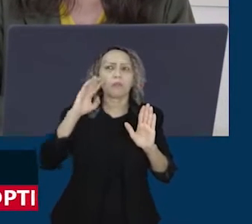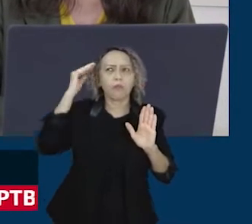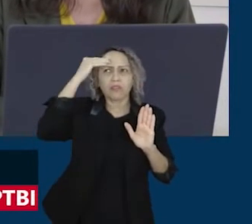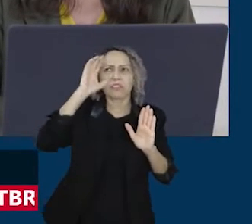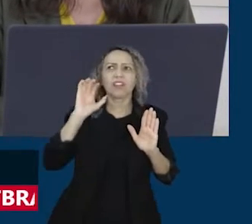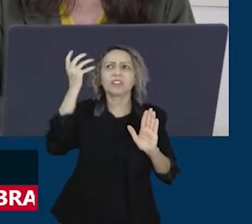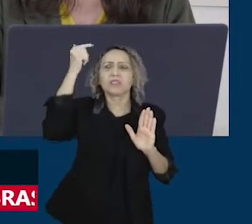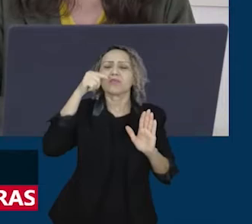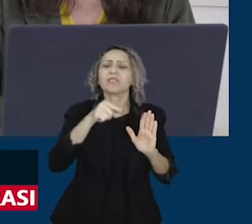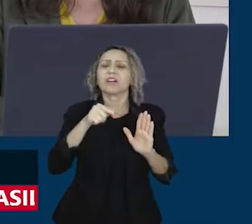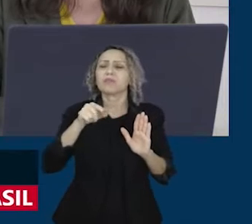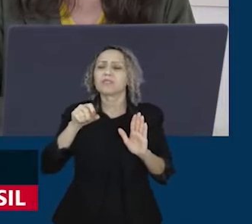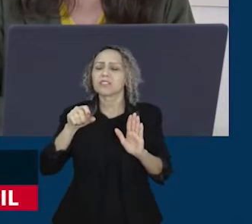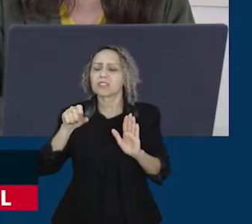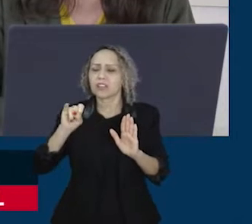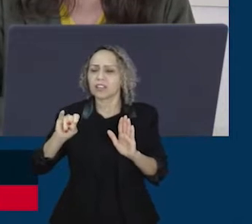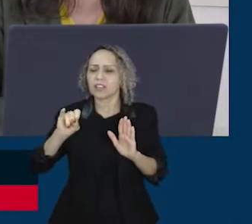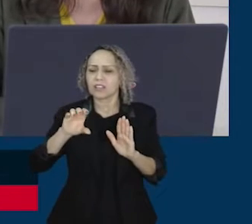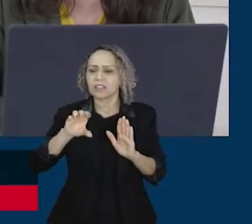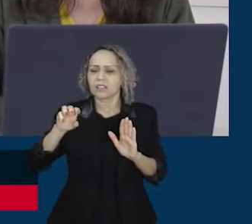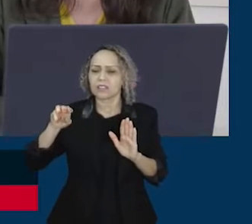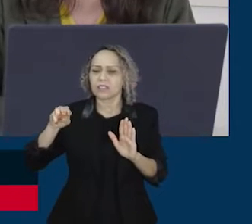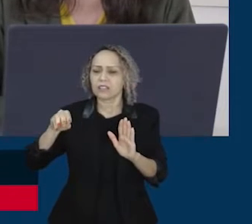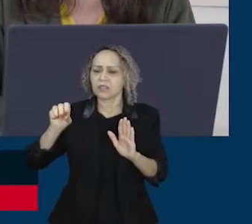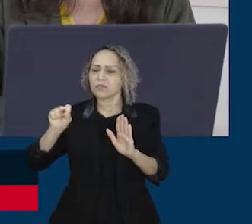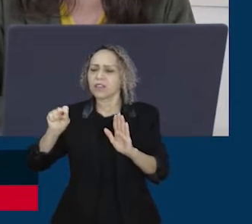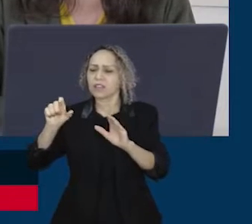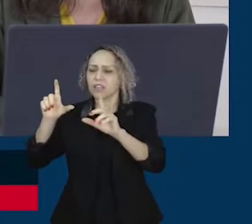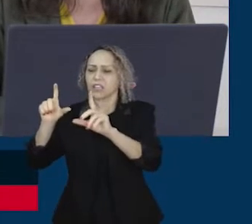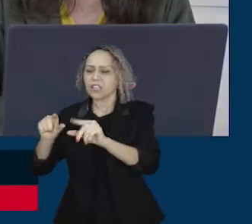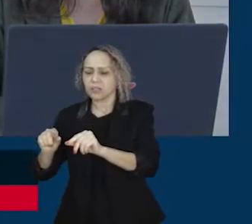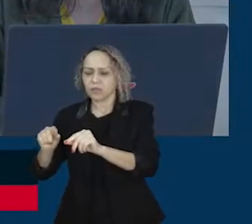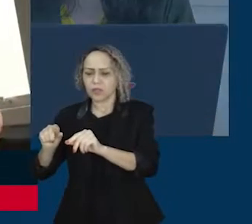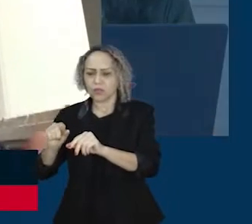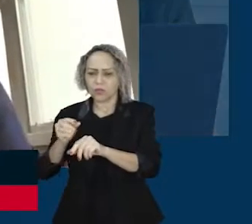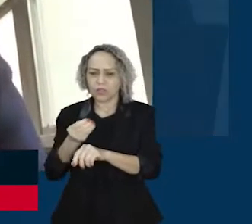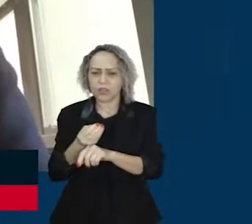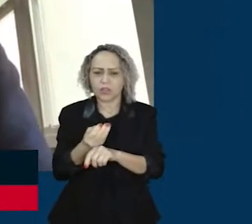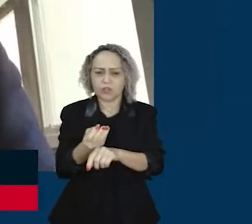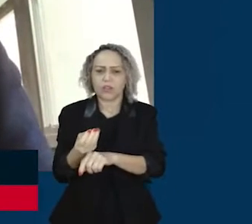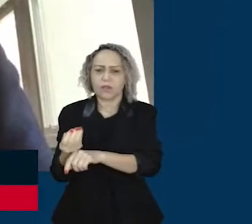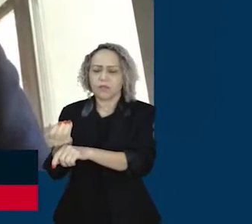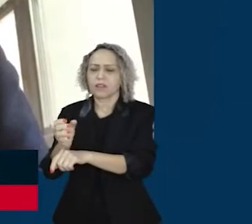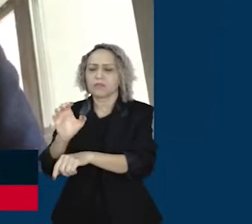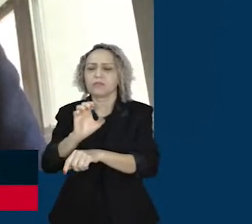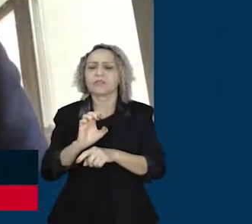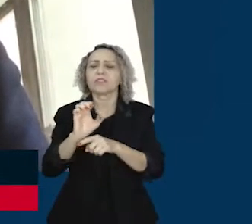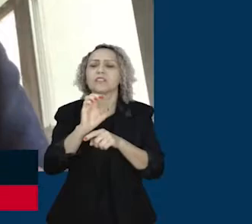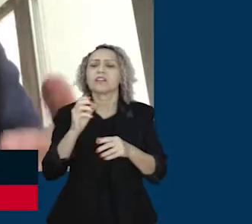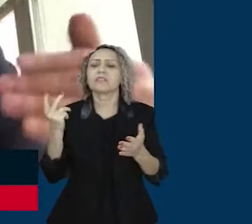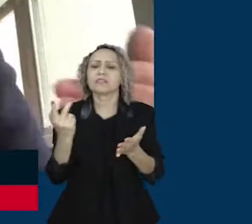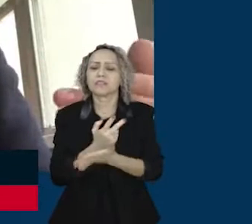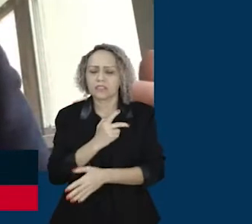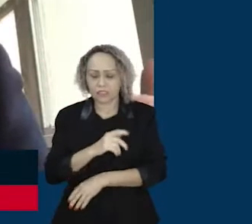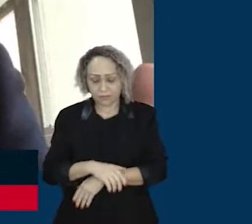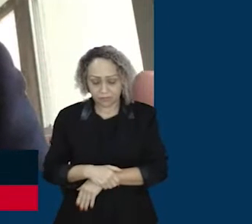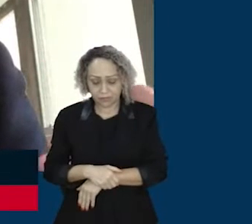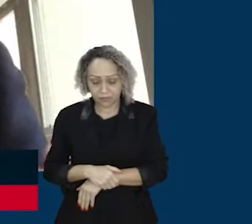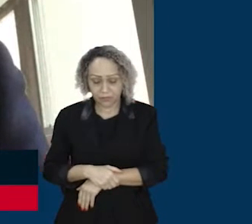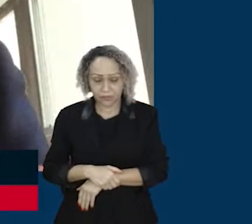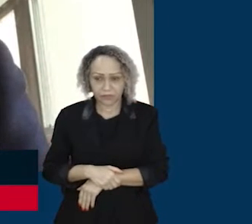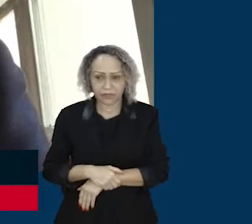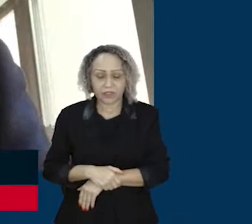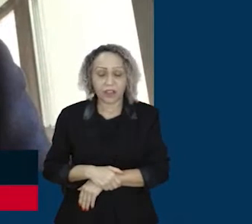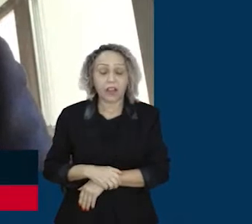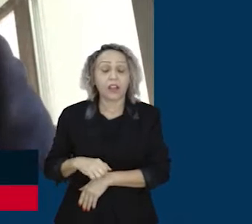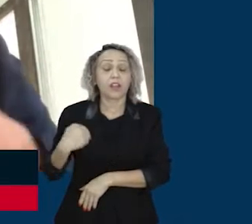um pedaço do preço, um percentual. A base disso é o preço em si do derivado. E as